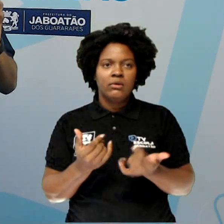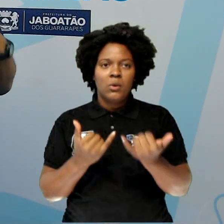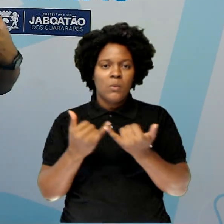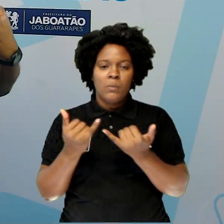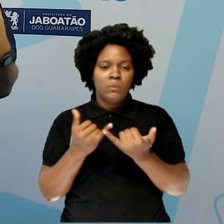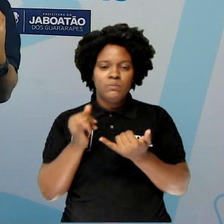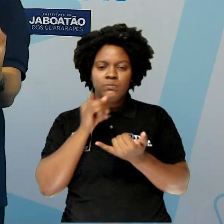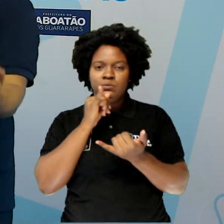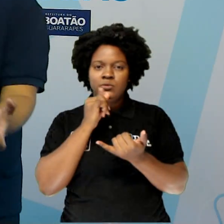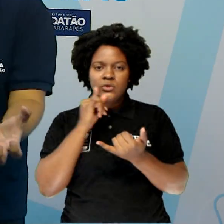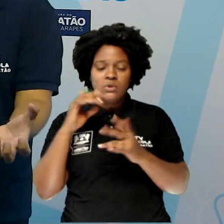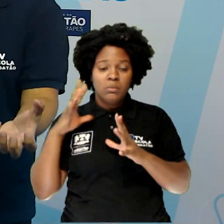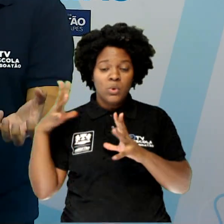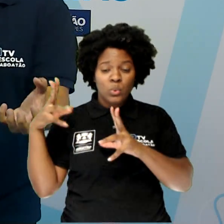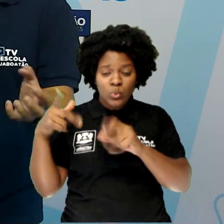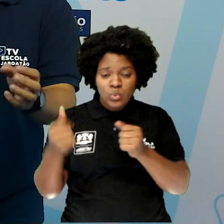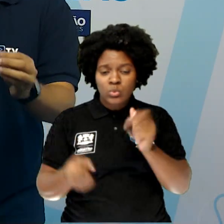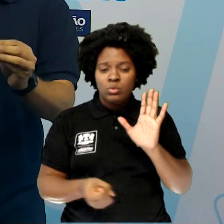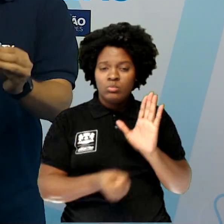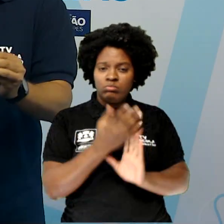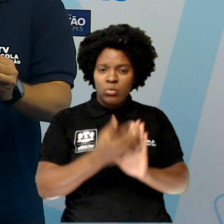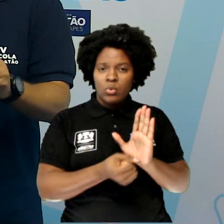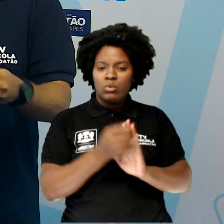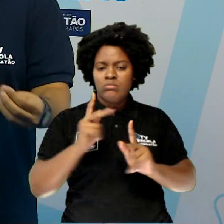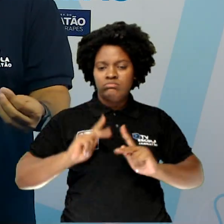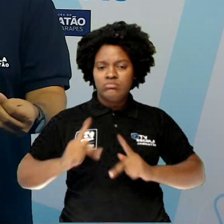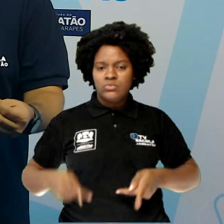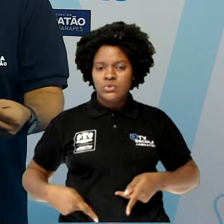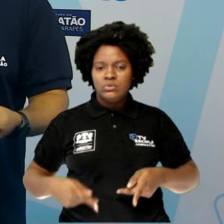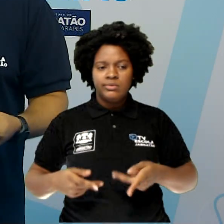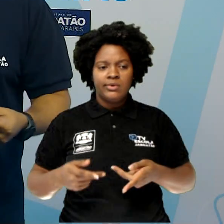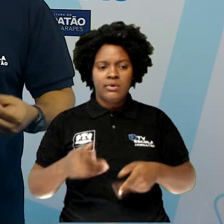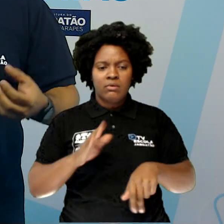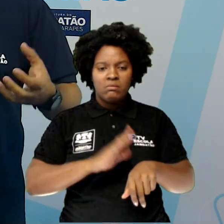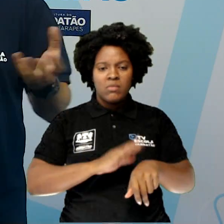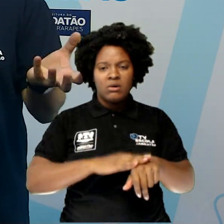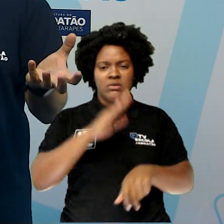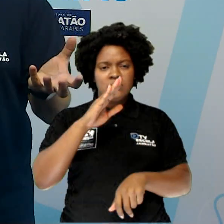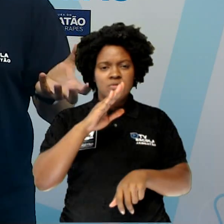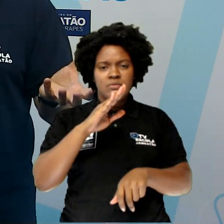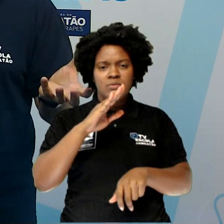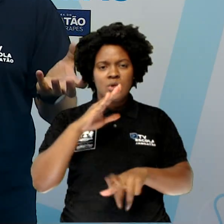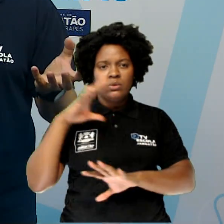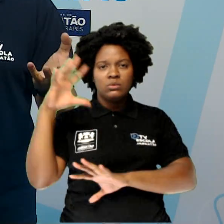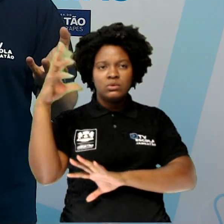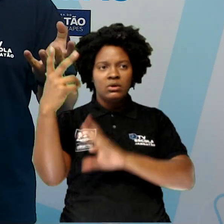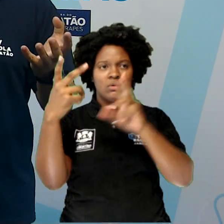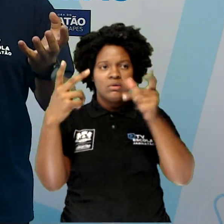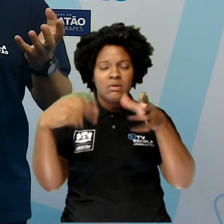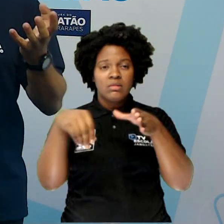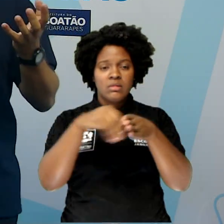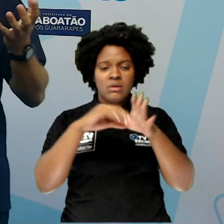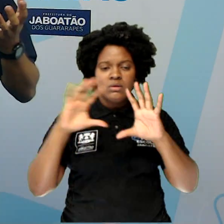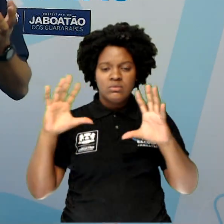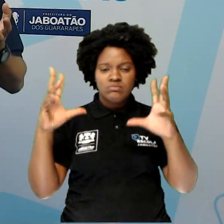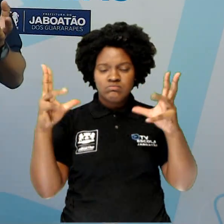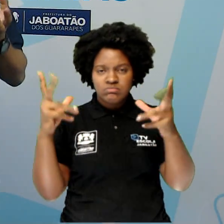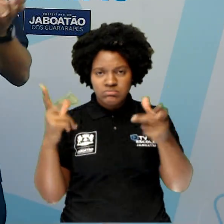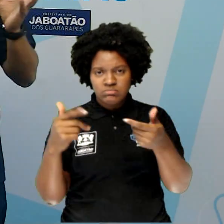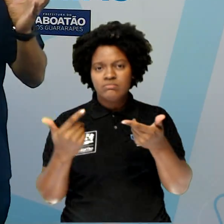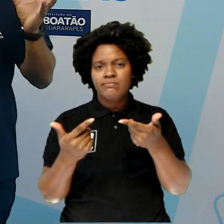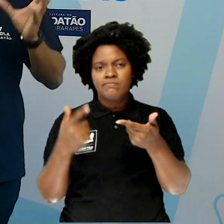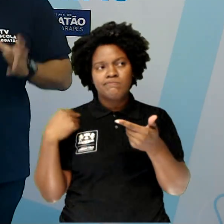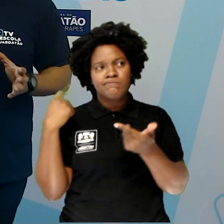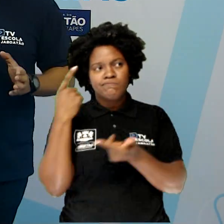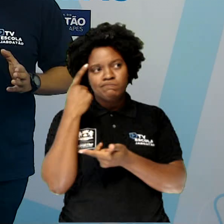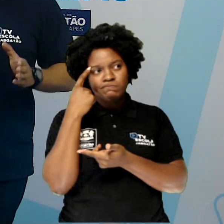tudo que o homem construiu tenha superado o peso dos vegetais e dos animais na natureza. Então, é algo para a